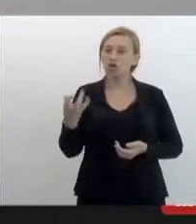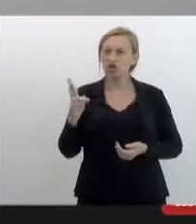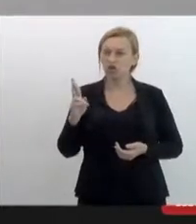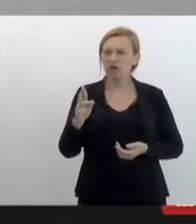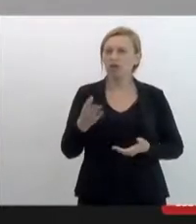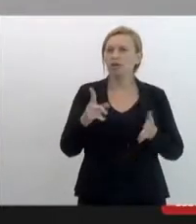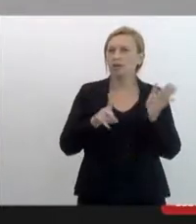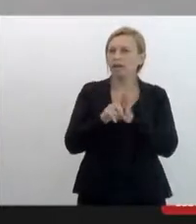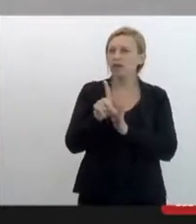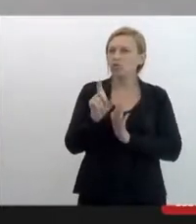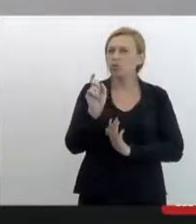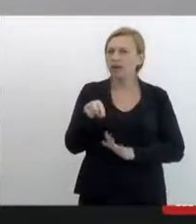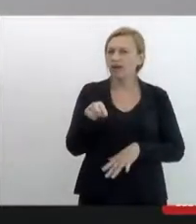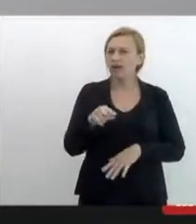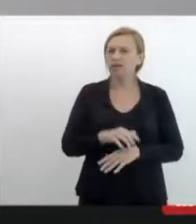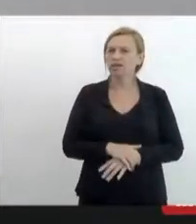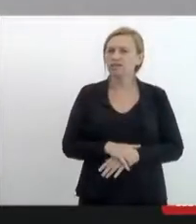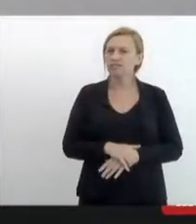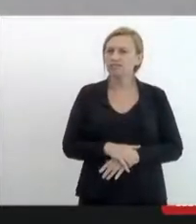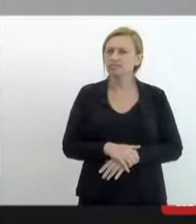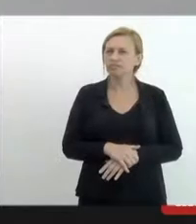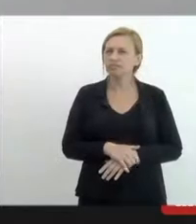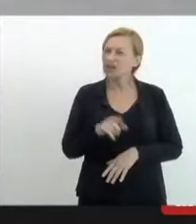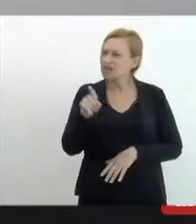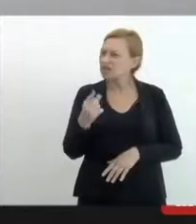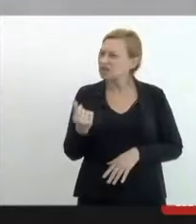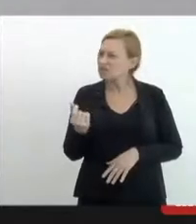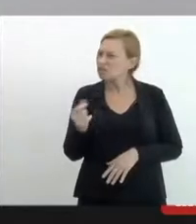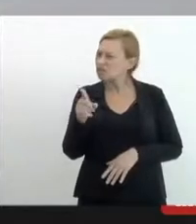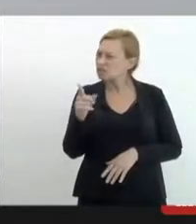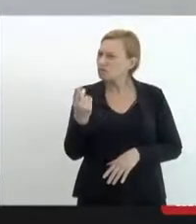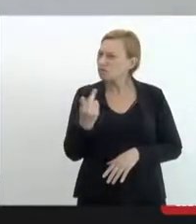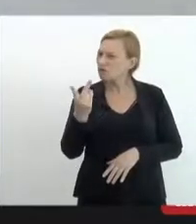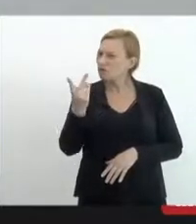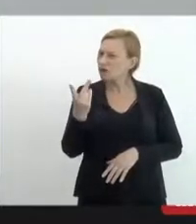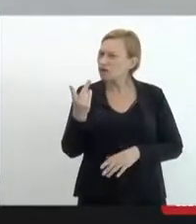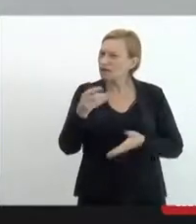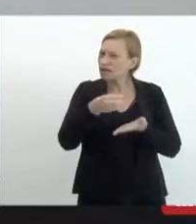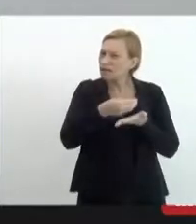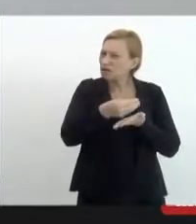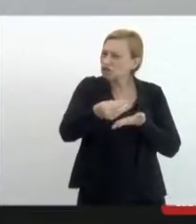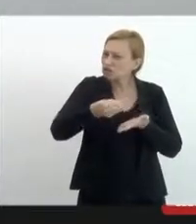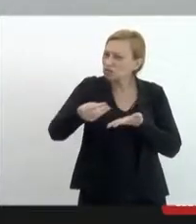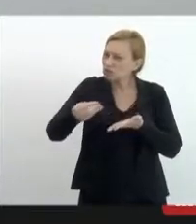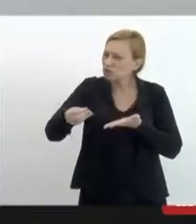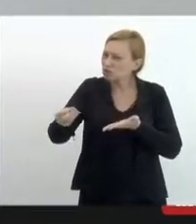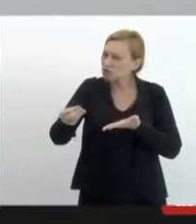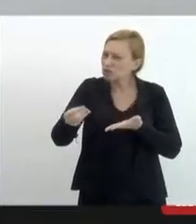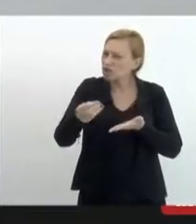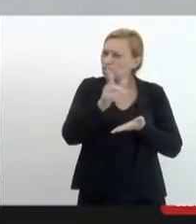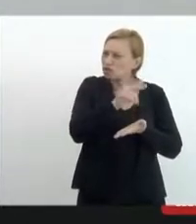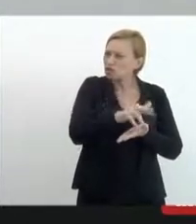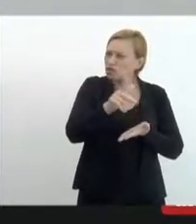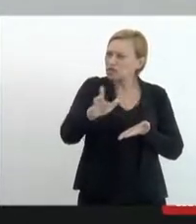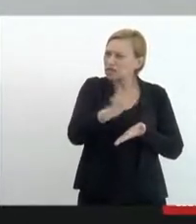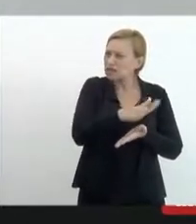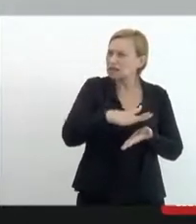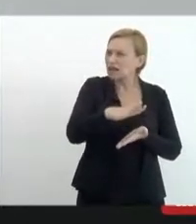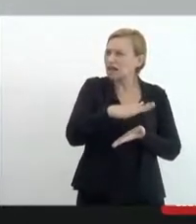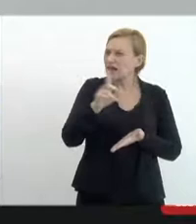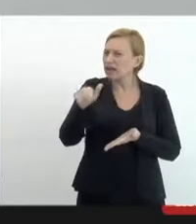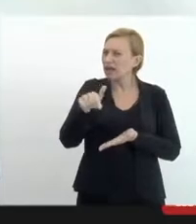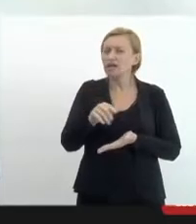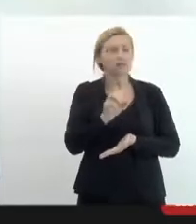minha pergunta é a seguinte, esse valor ele está distribuído em diferentes certificados, não é isso?